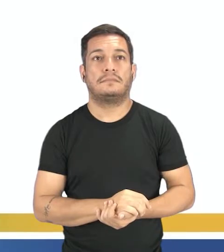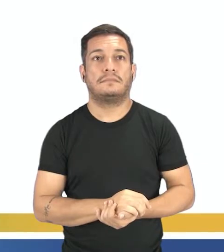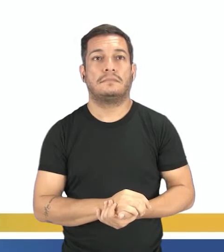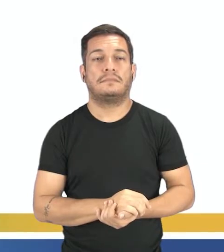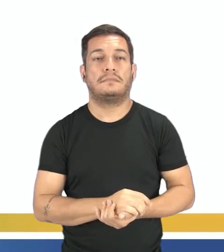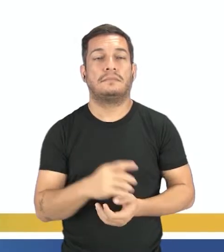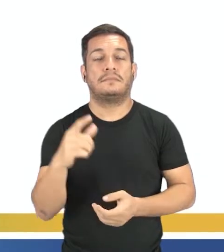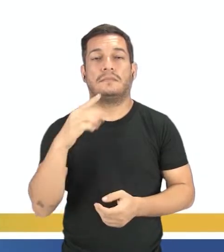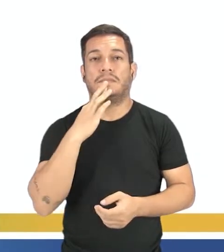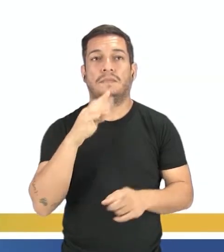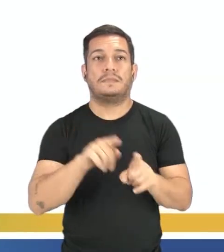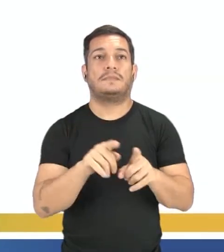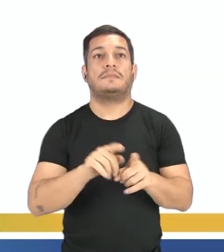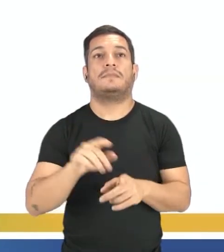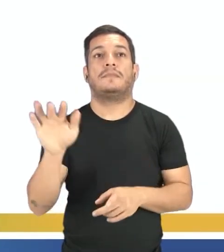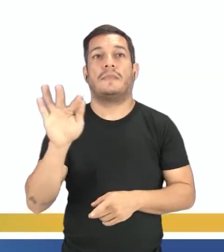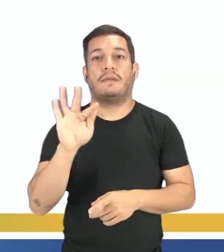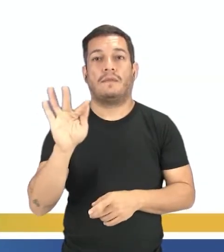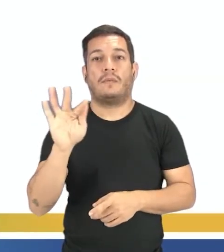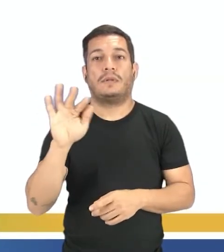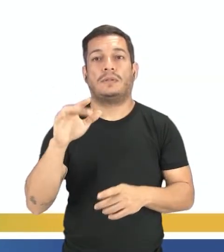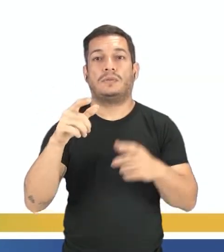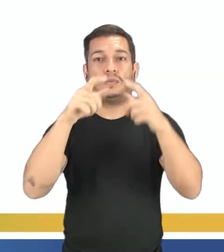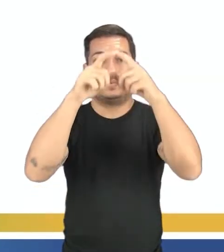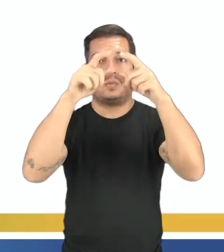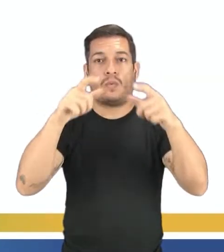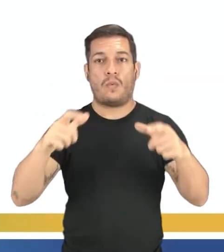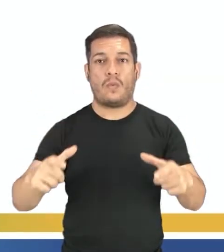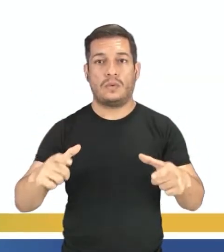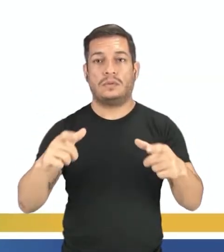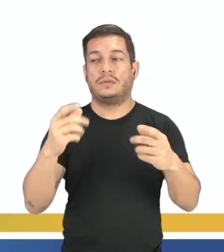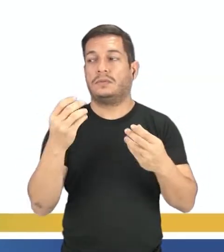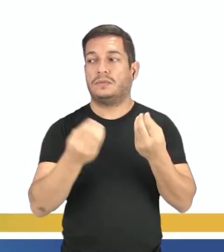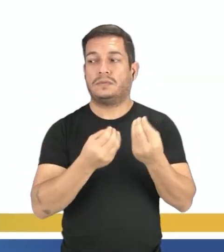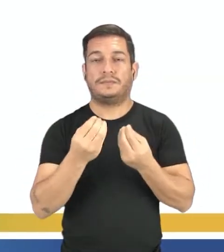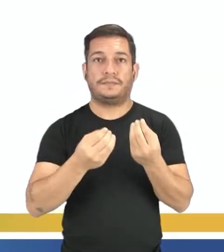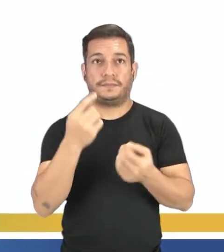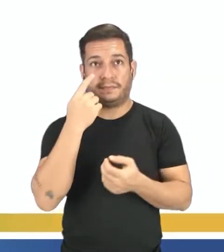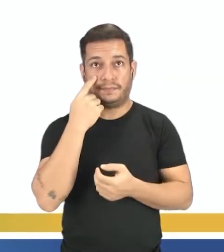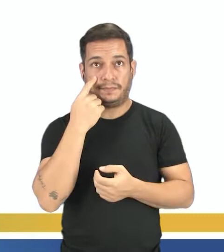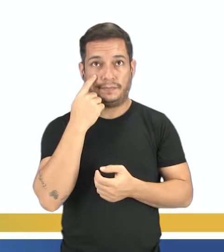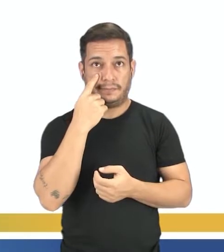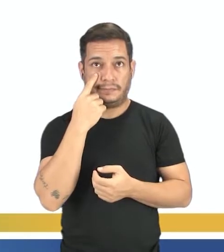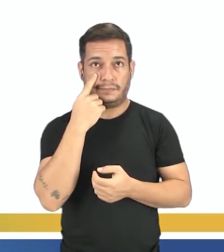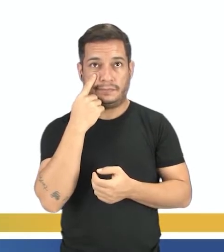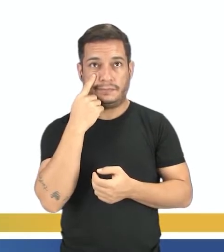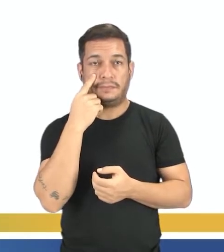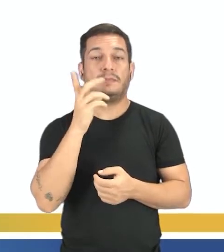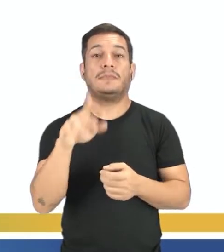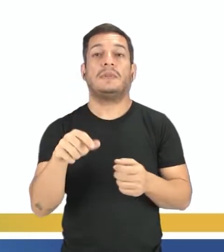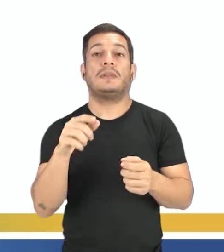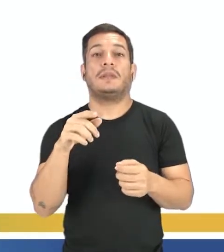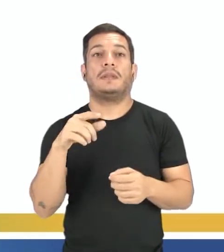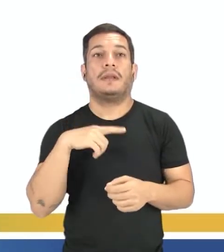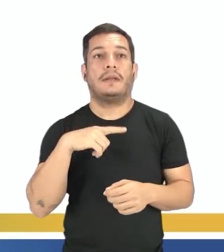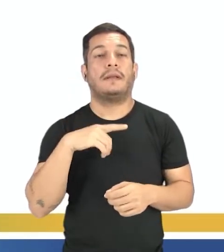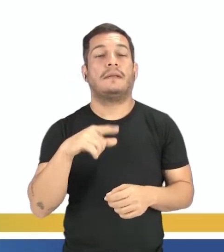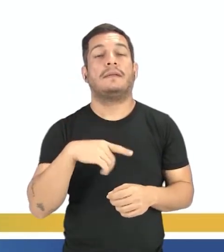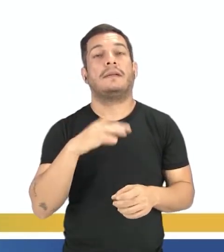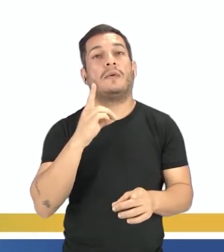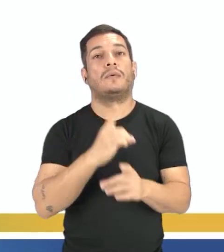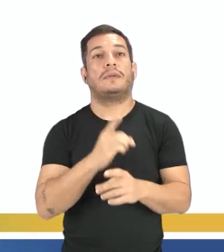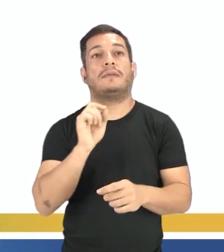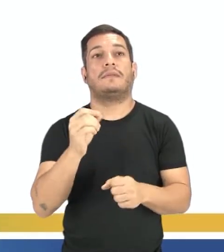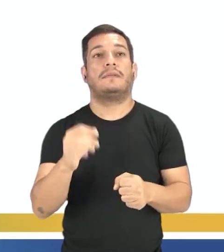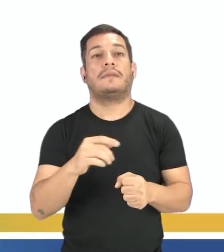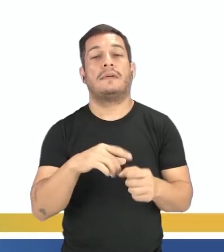Vamos conhecer também as fórmulas do cone. Vamos seguir aqui e ver. A fórmula do cone segue abaixo as fórmulas para encontrar